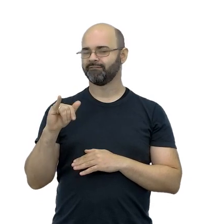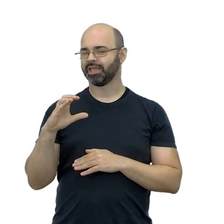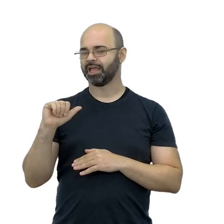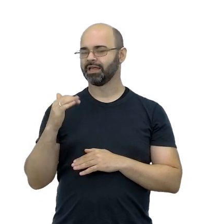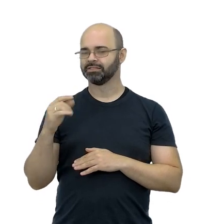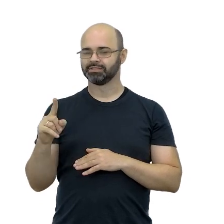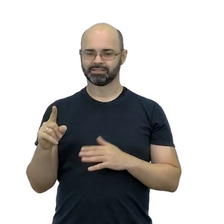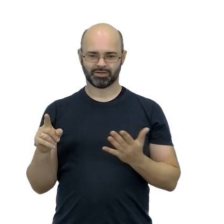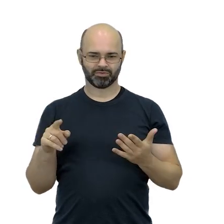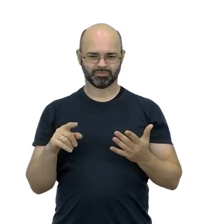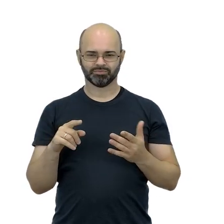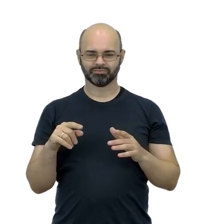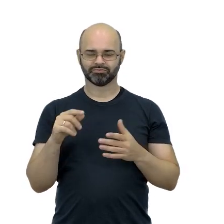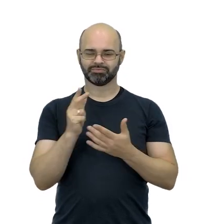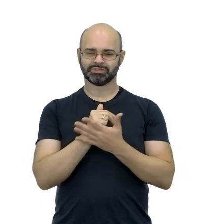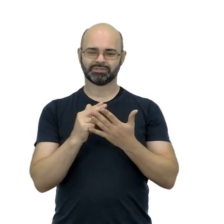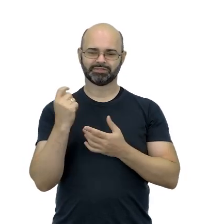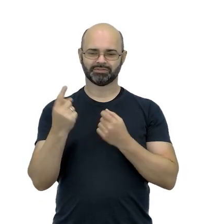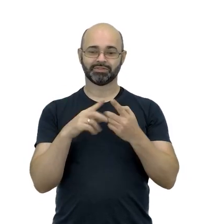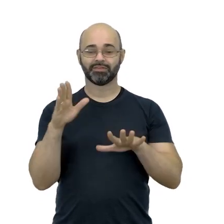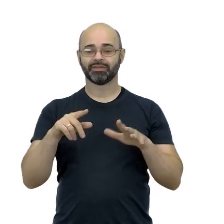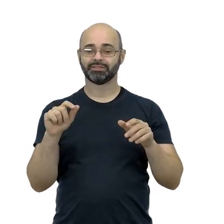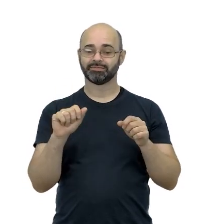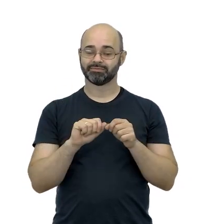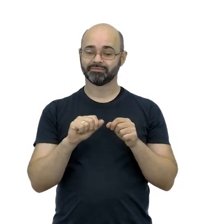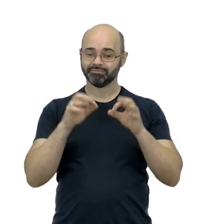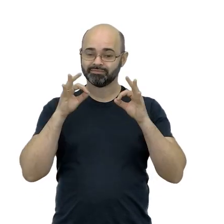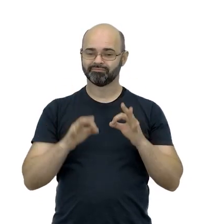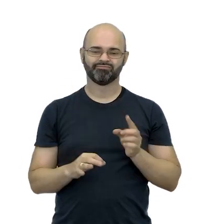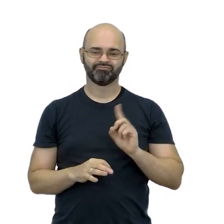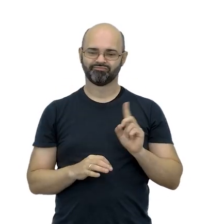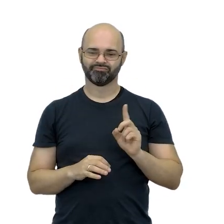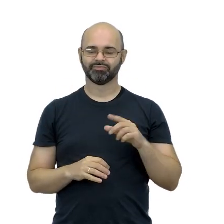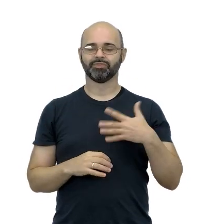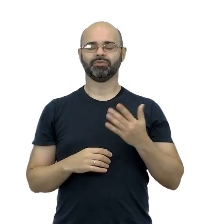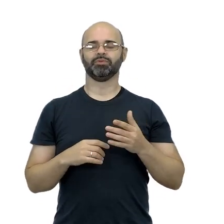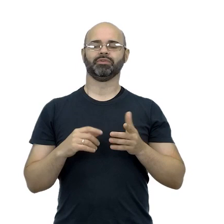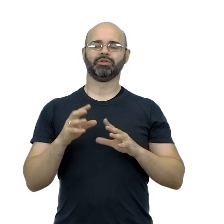não constrói essas figuras no momento certo, na hora da gente começar a